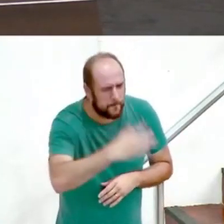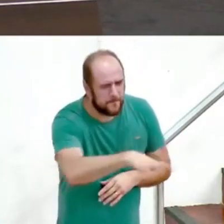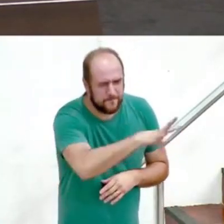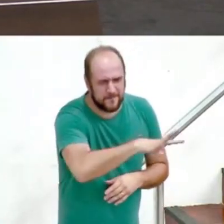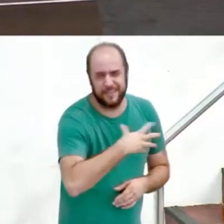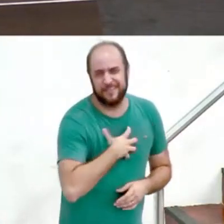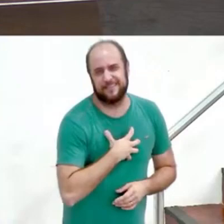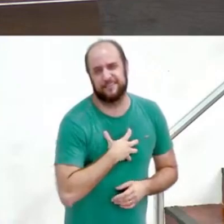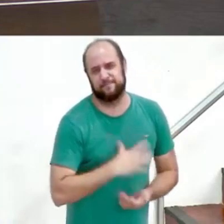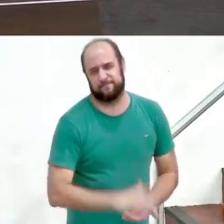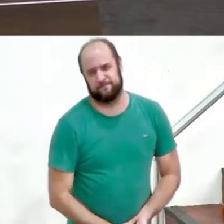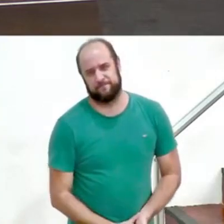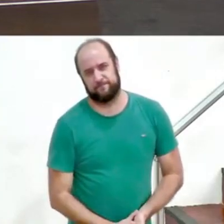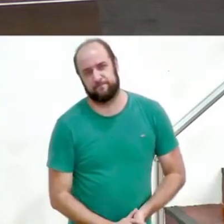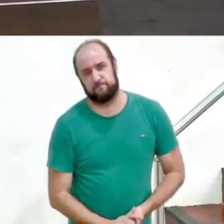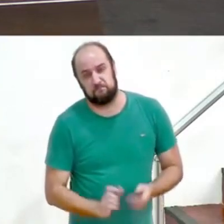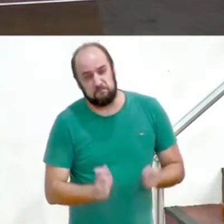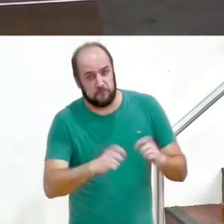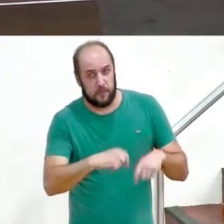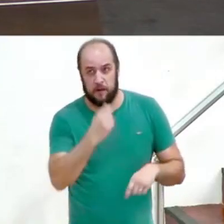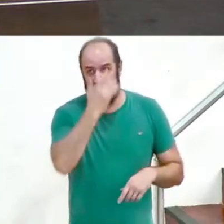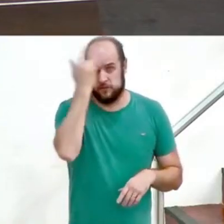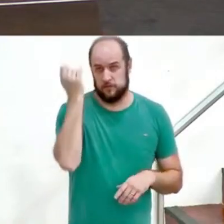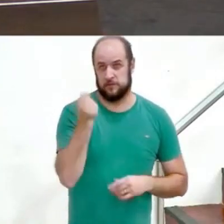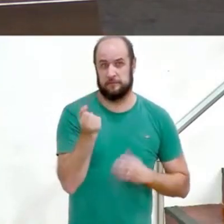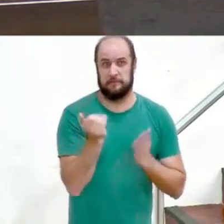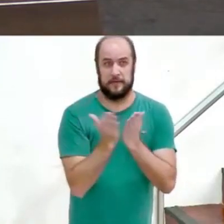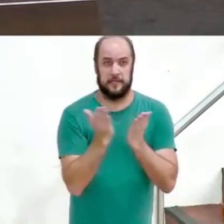sentindo. Talvez aqueles mais antigos